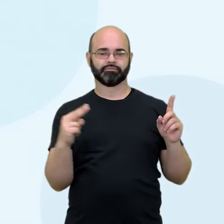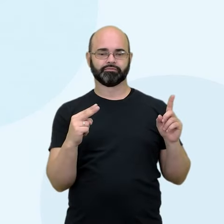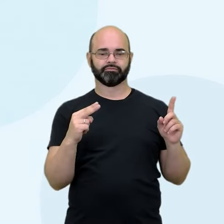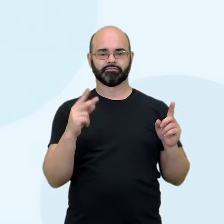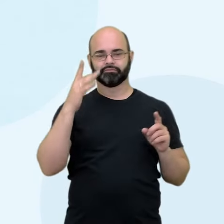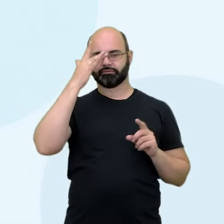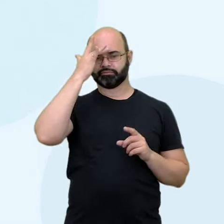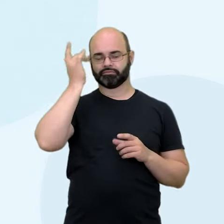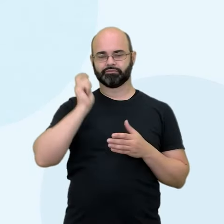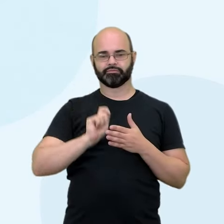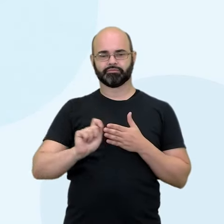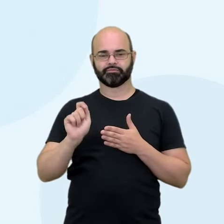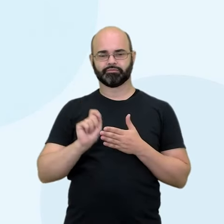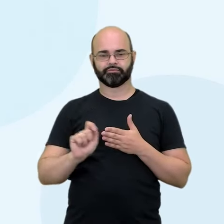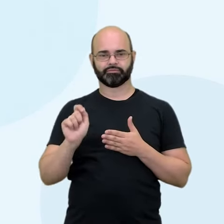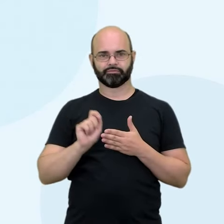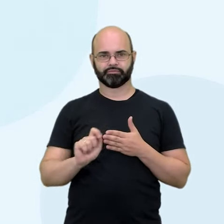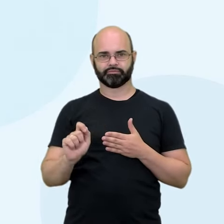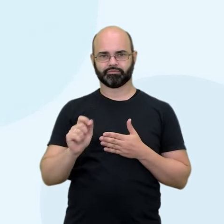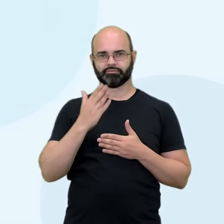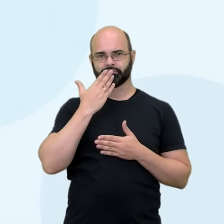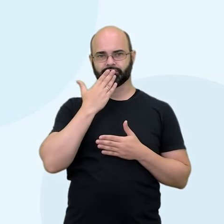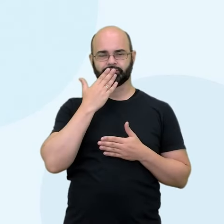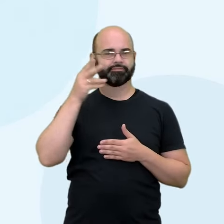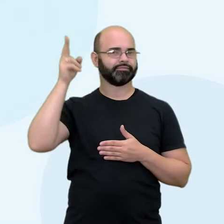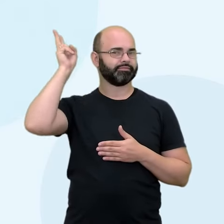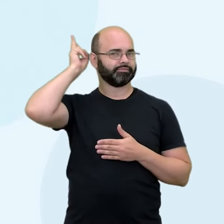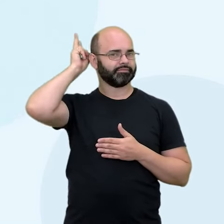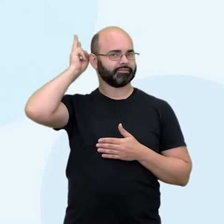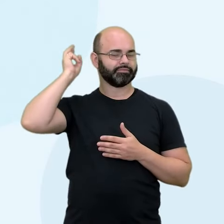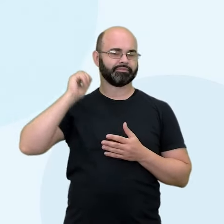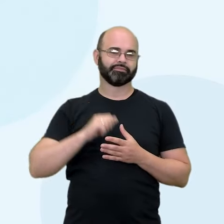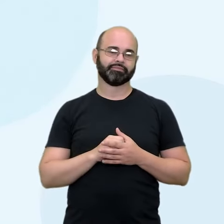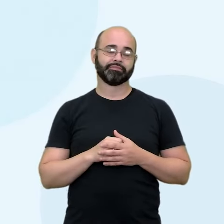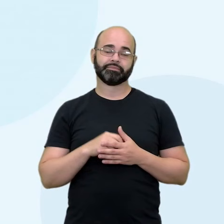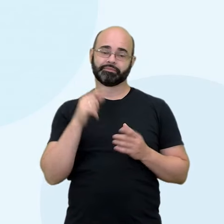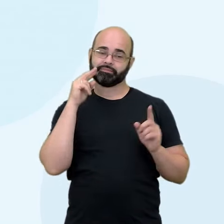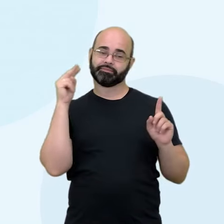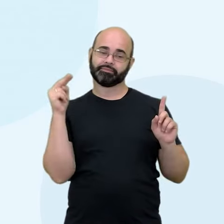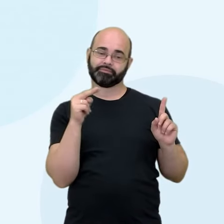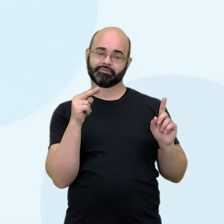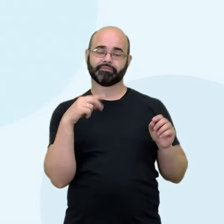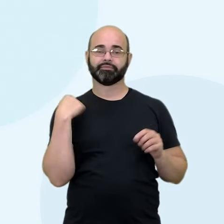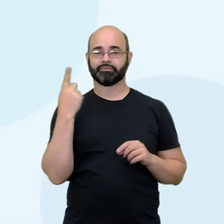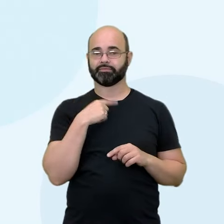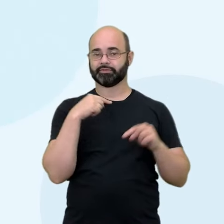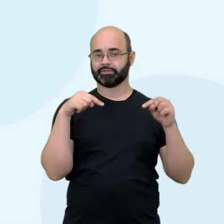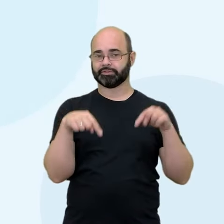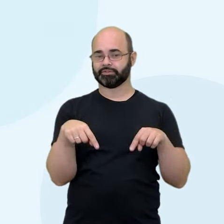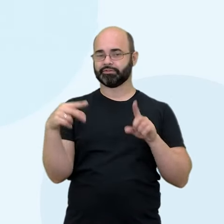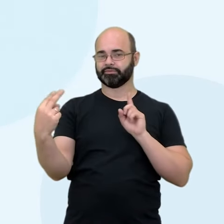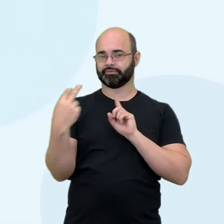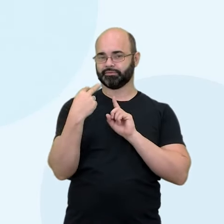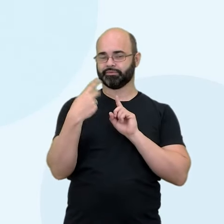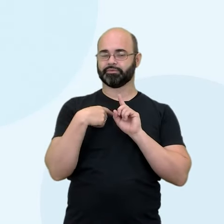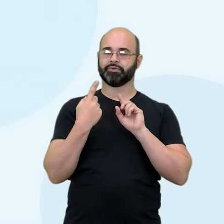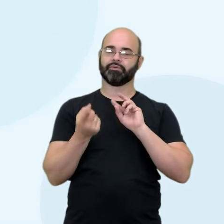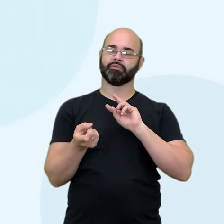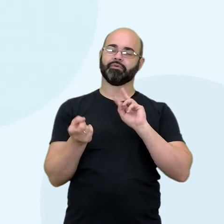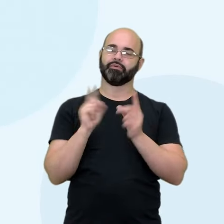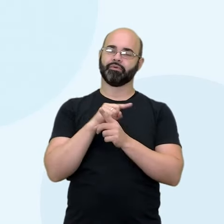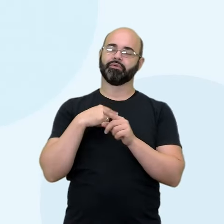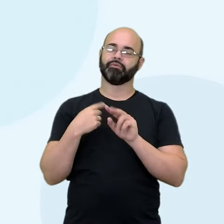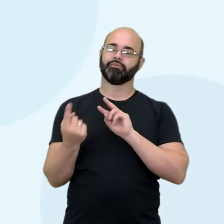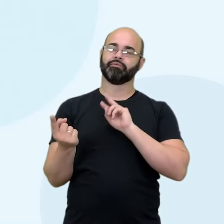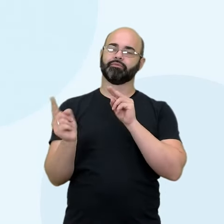elaborada e idealizada do indígena. E aqui é uma visão do indígena sobre nós, aqui é uma visão nossa sobre o indígena. Então,